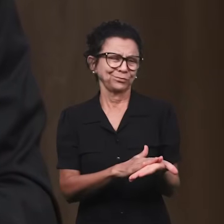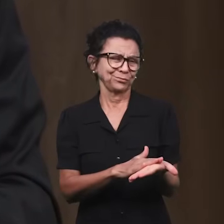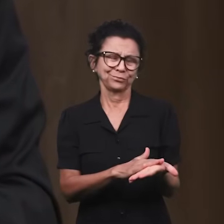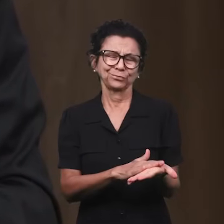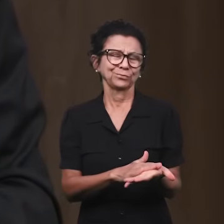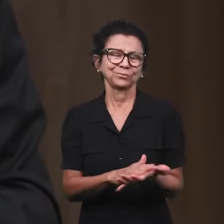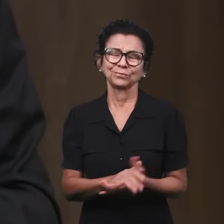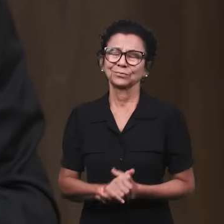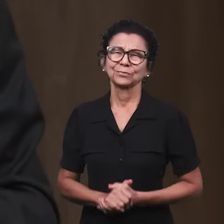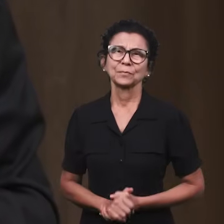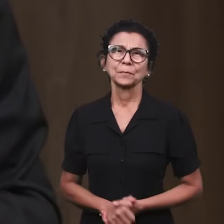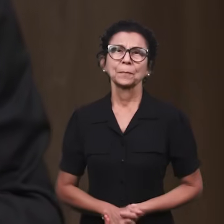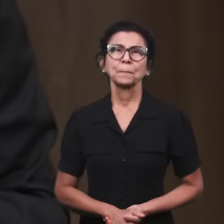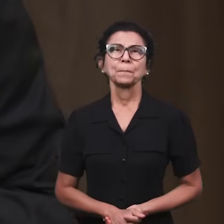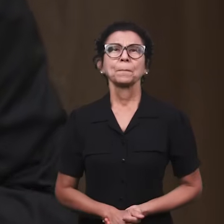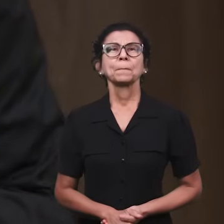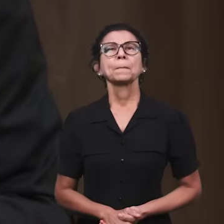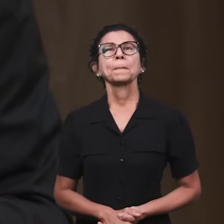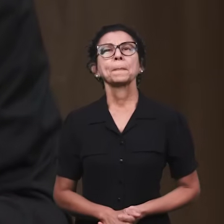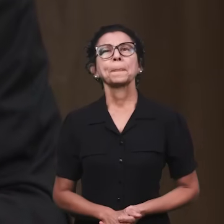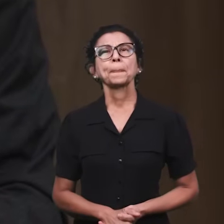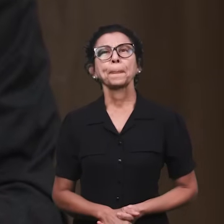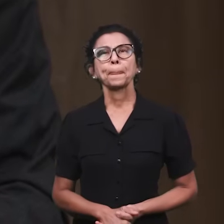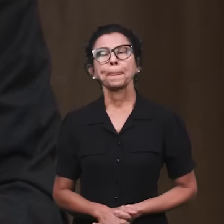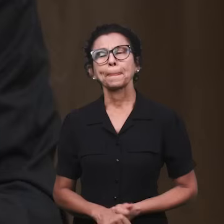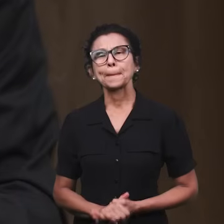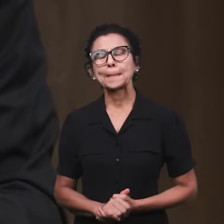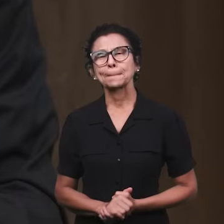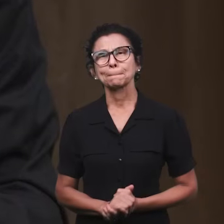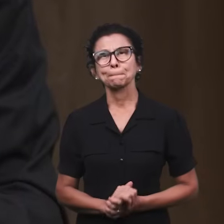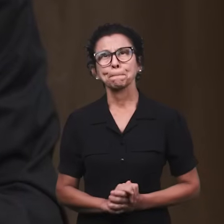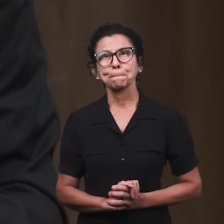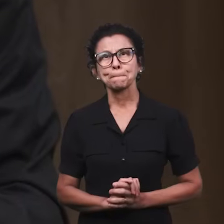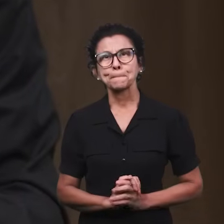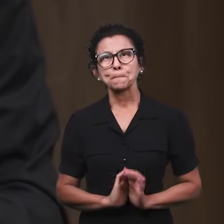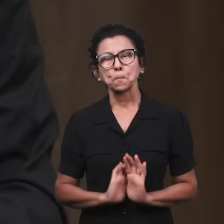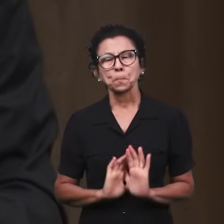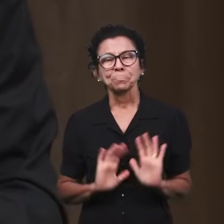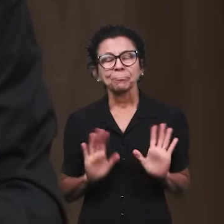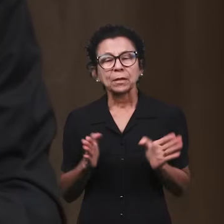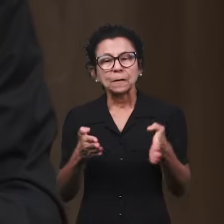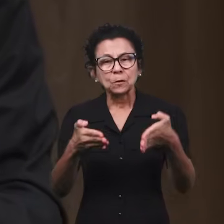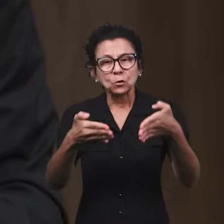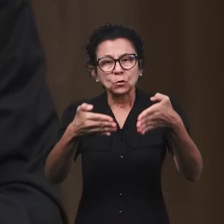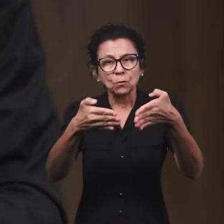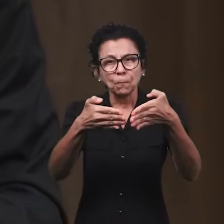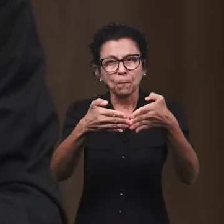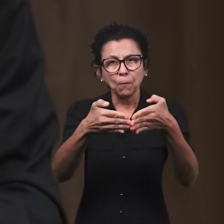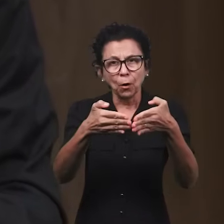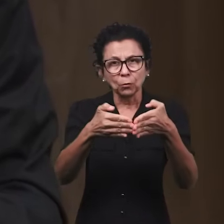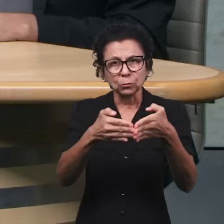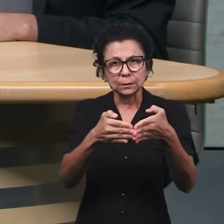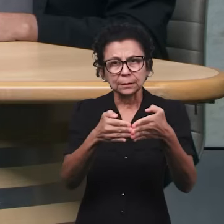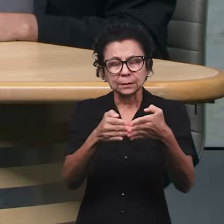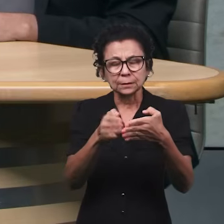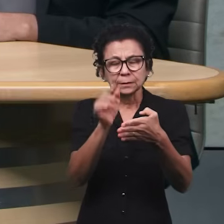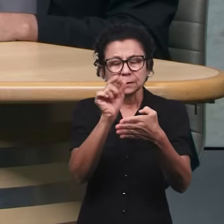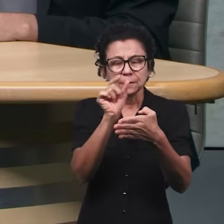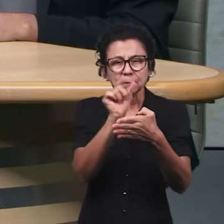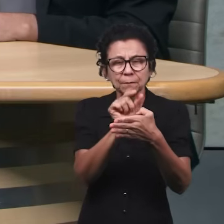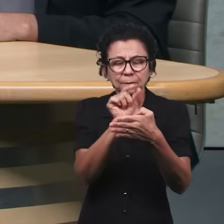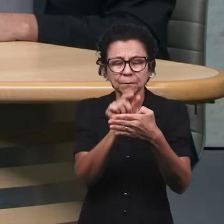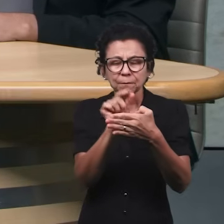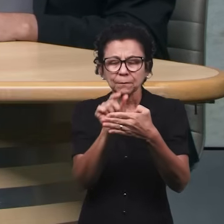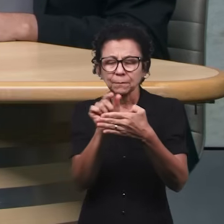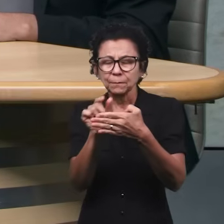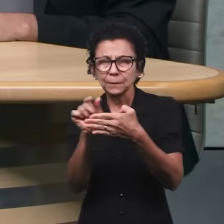eles chamam de... É um foco fragmentado, são focos fragmentados,